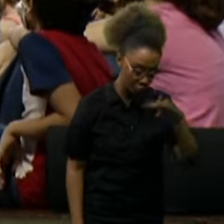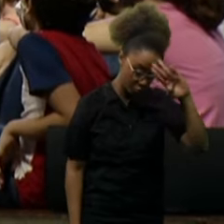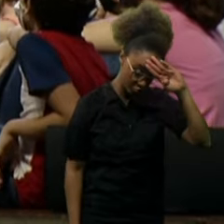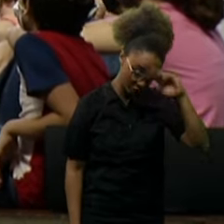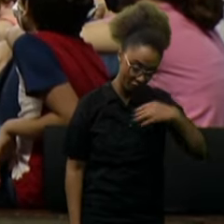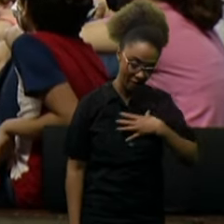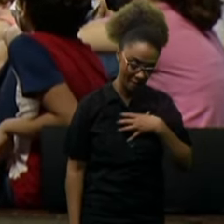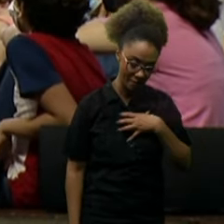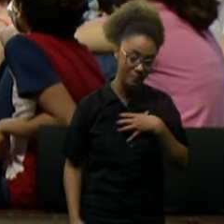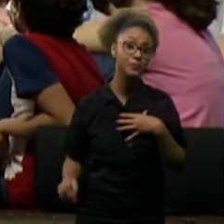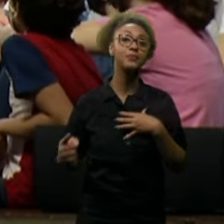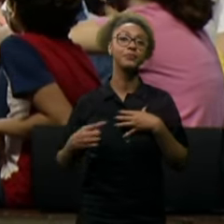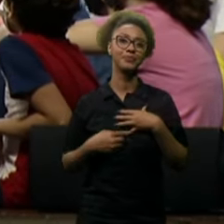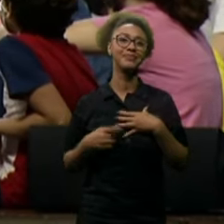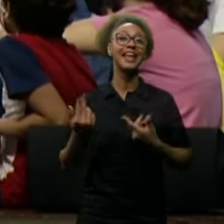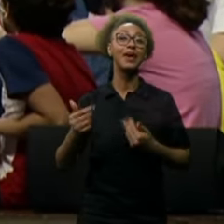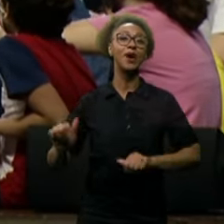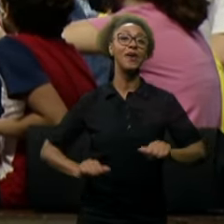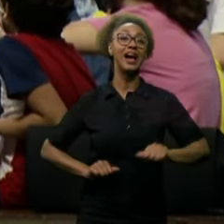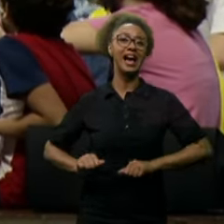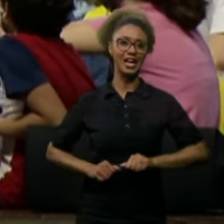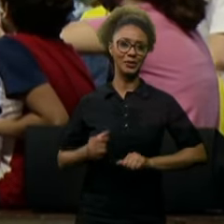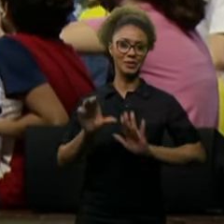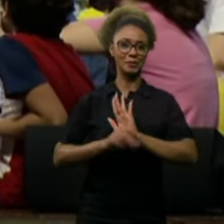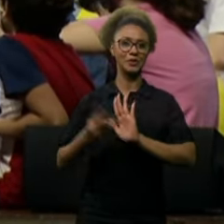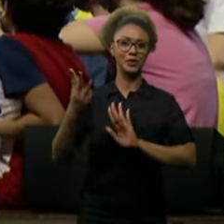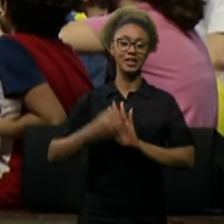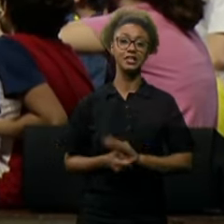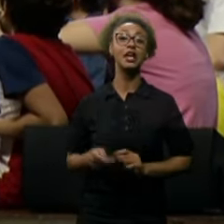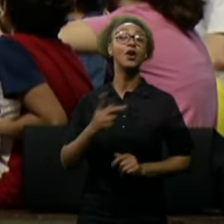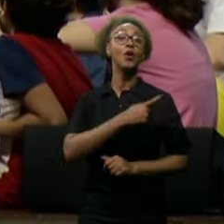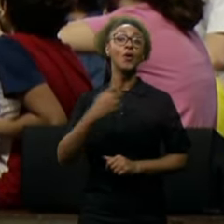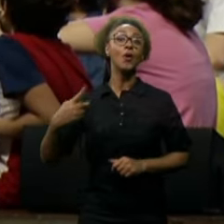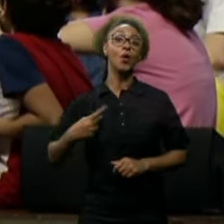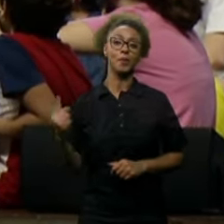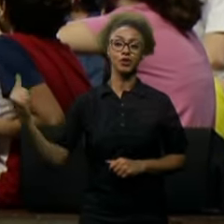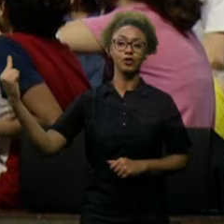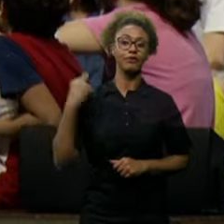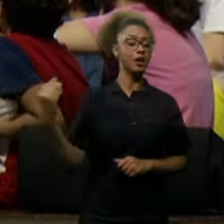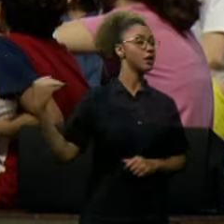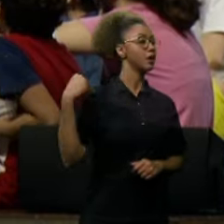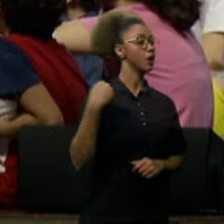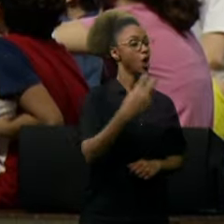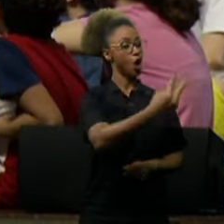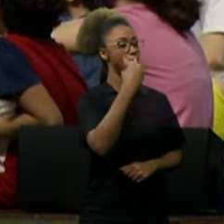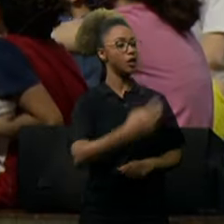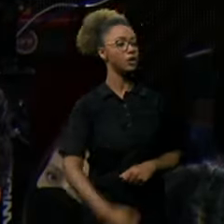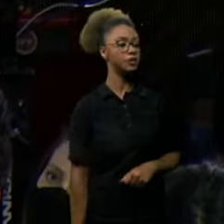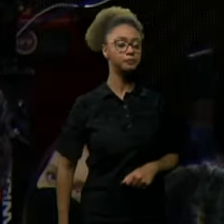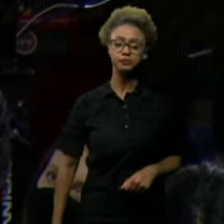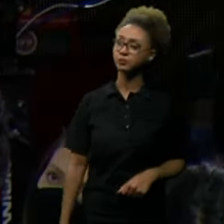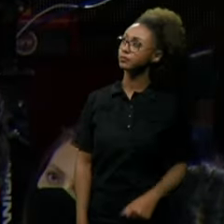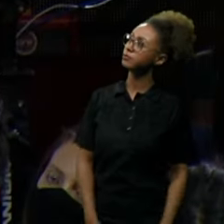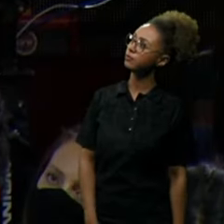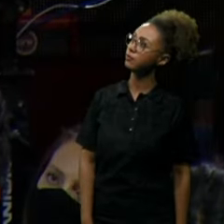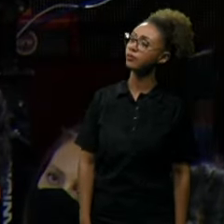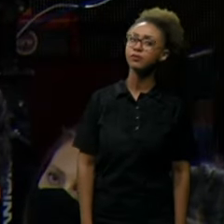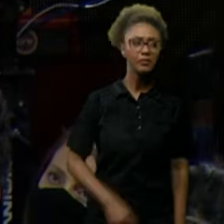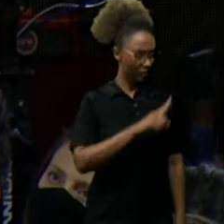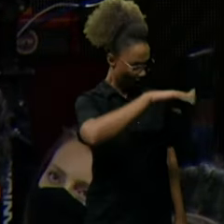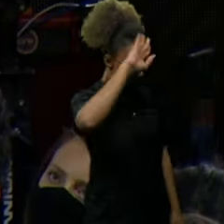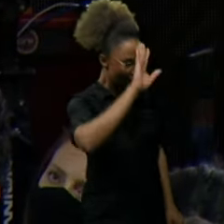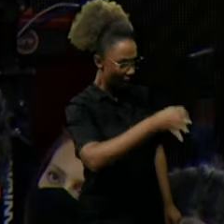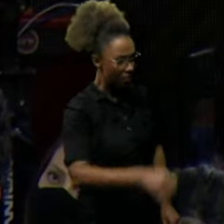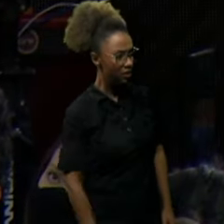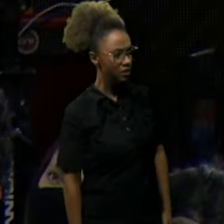esquisita de Atos 3 e era disse olha para mim levantei a cabeça ele disse assim o que há é